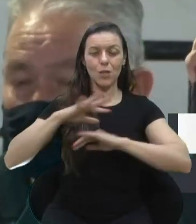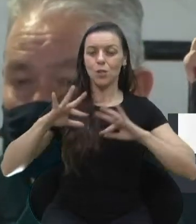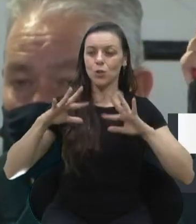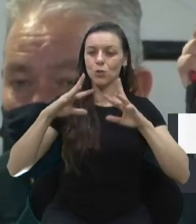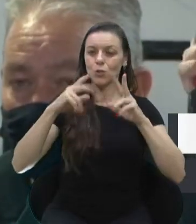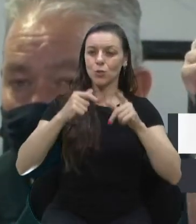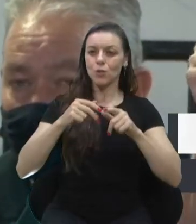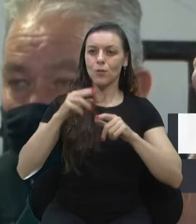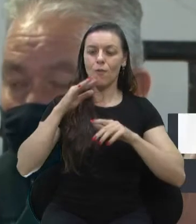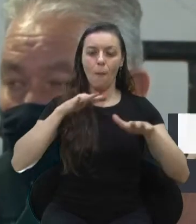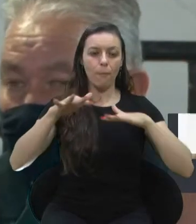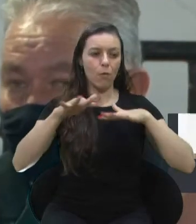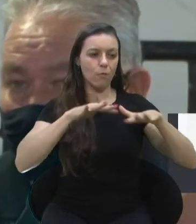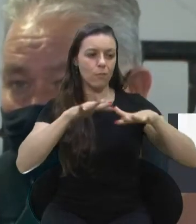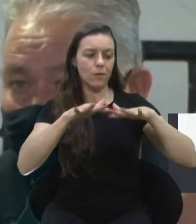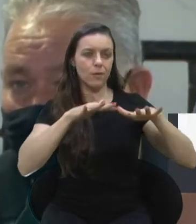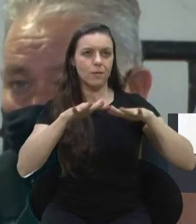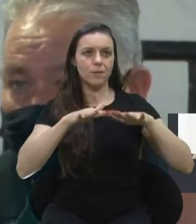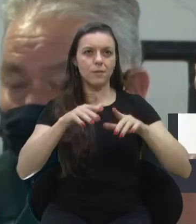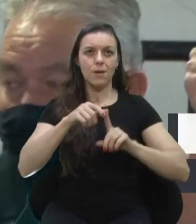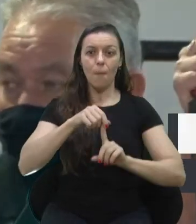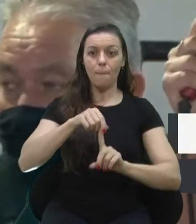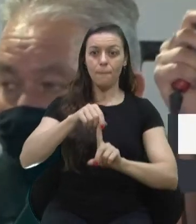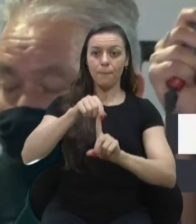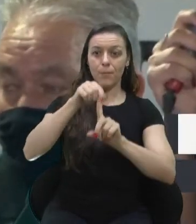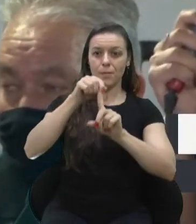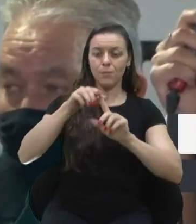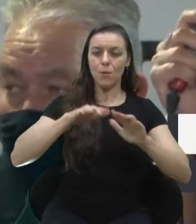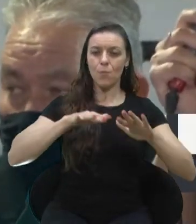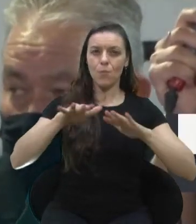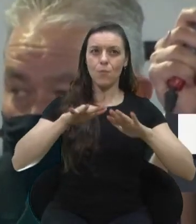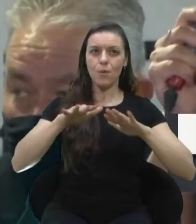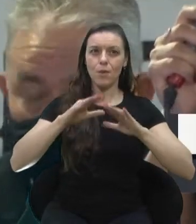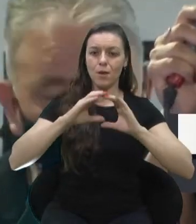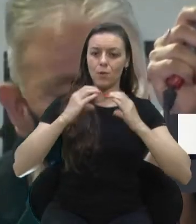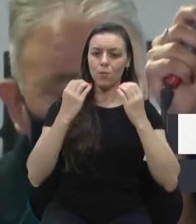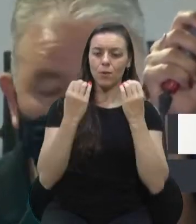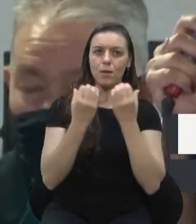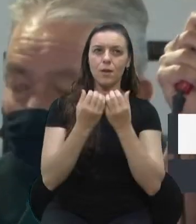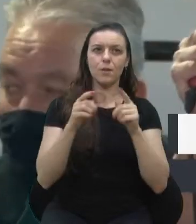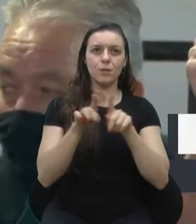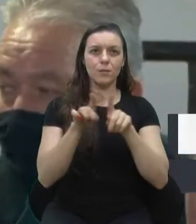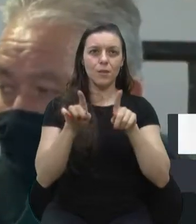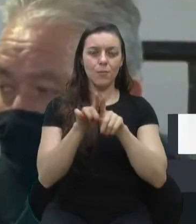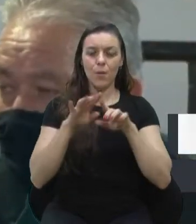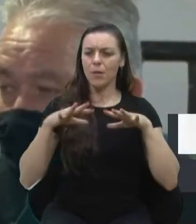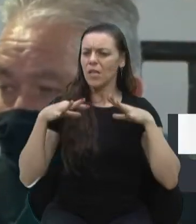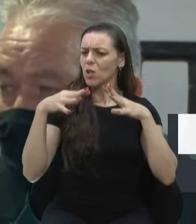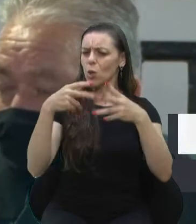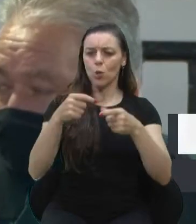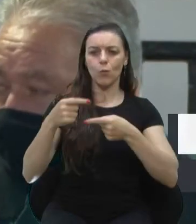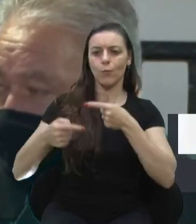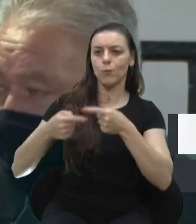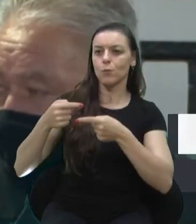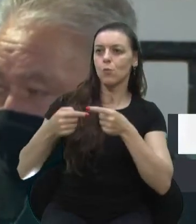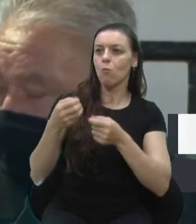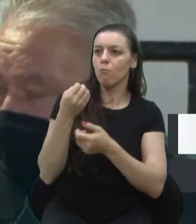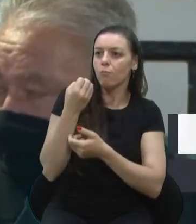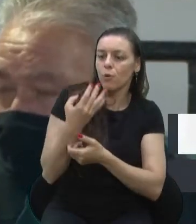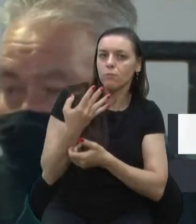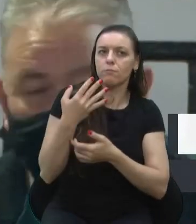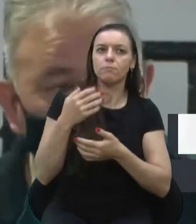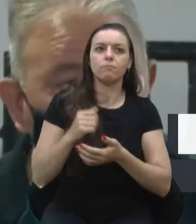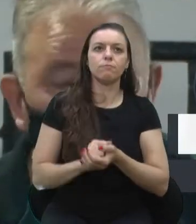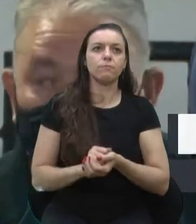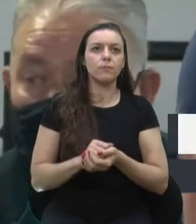a movimentação, principalmente a mobilização efetiva da nossa comunidade para que tudo funcione como tem funcionado. Mas eu